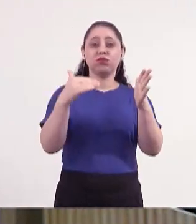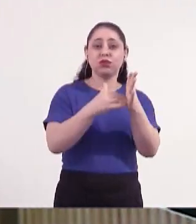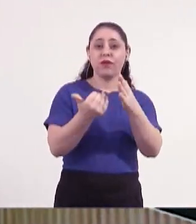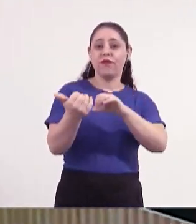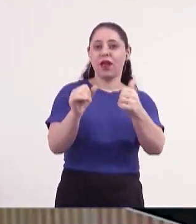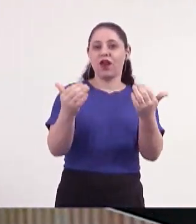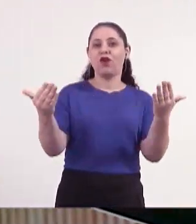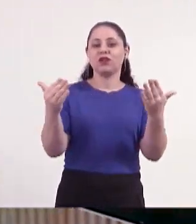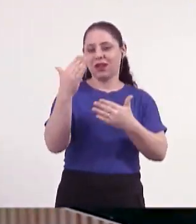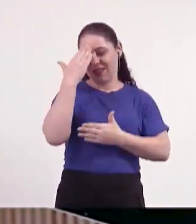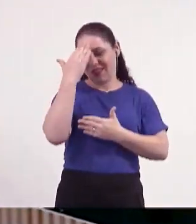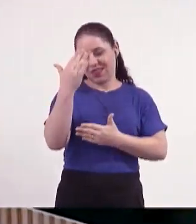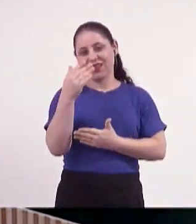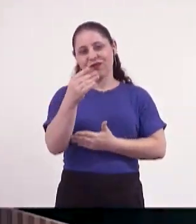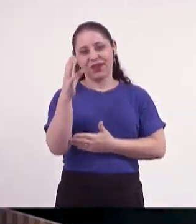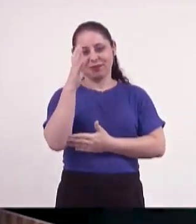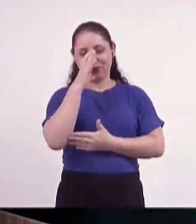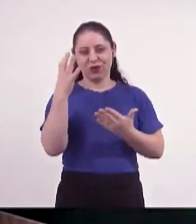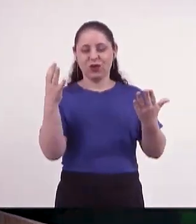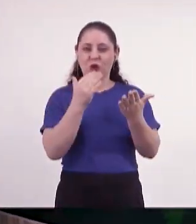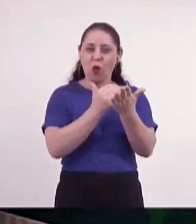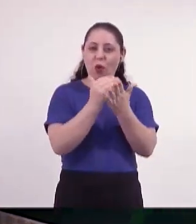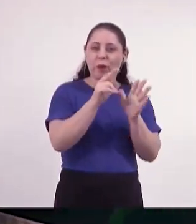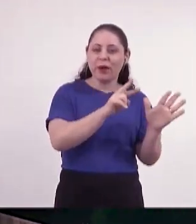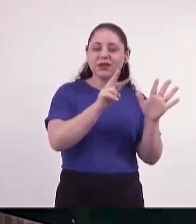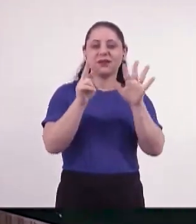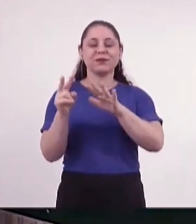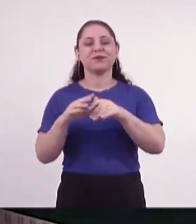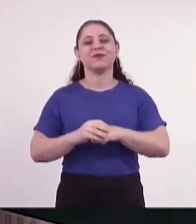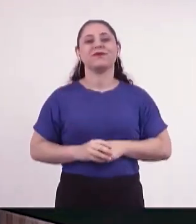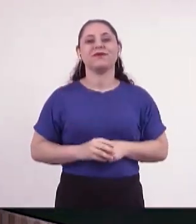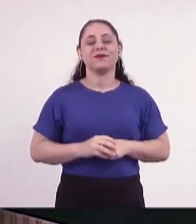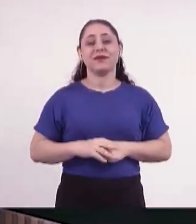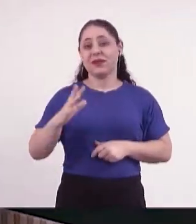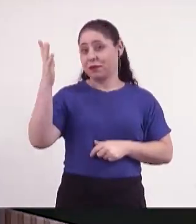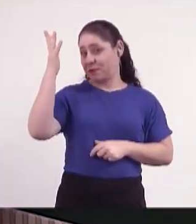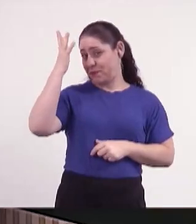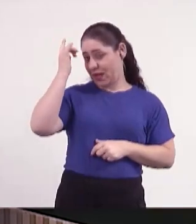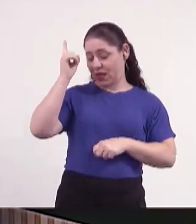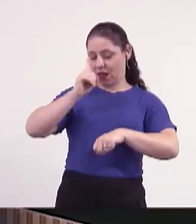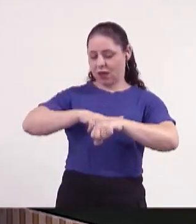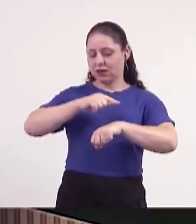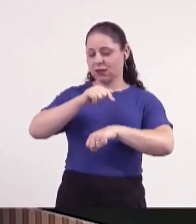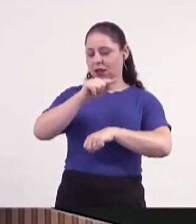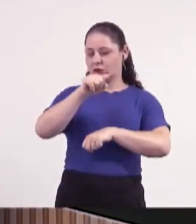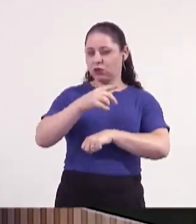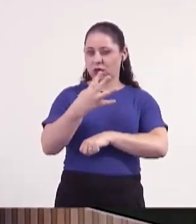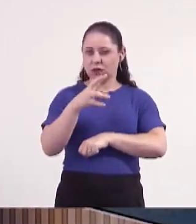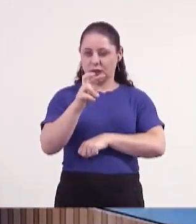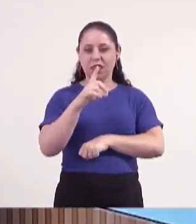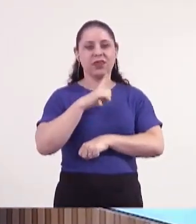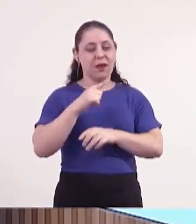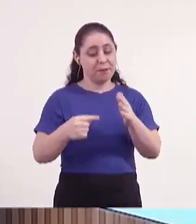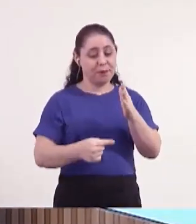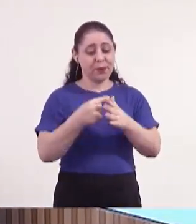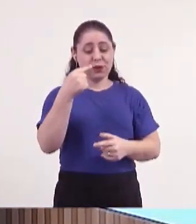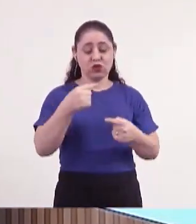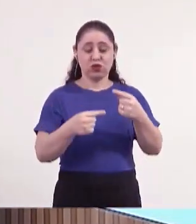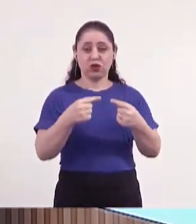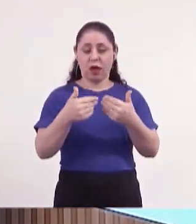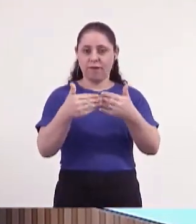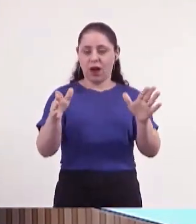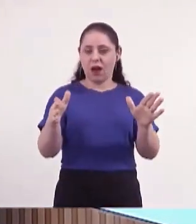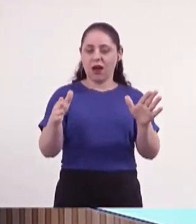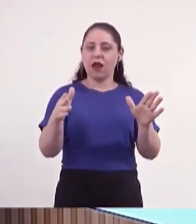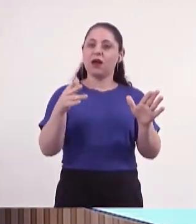aqui do Redação Final, agradecendo muito pela sua audiência nesse começo de semana. Amanhã, 7h45, tem primeira discussão ao